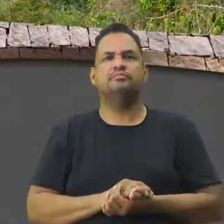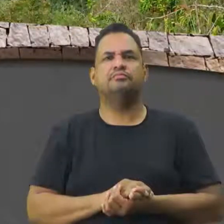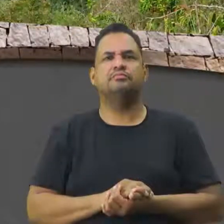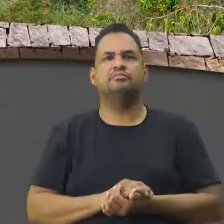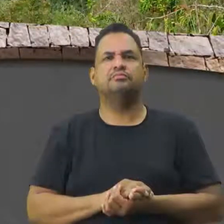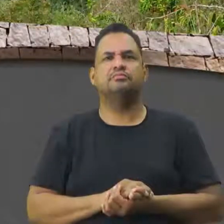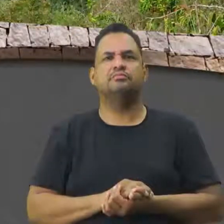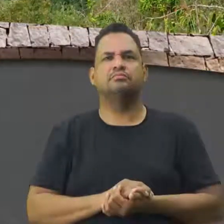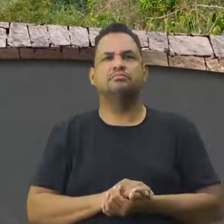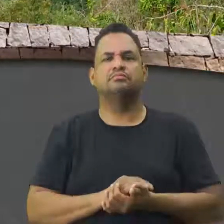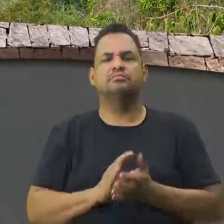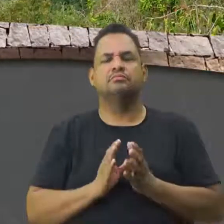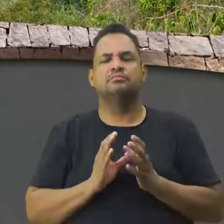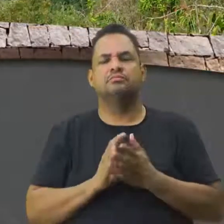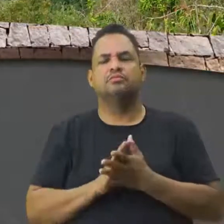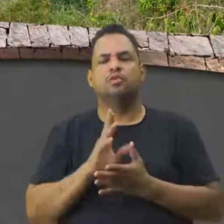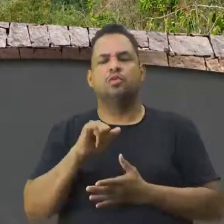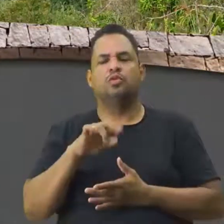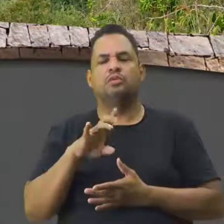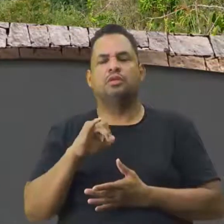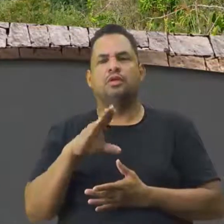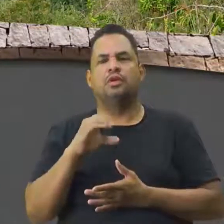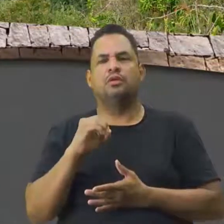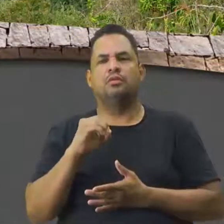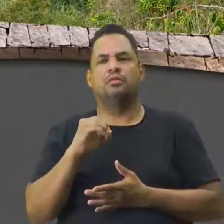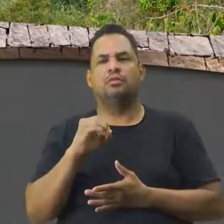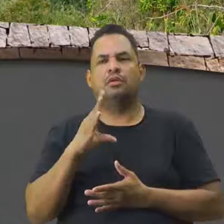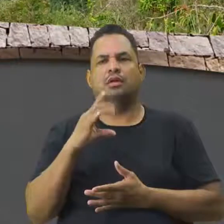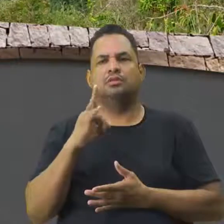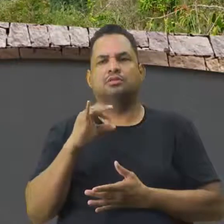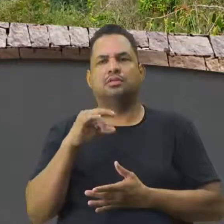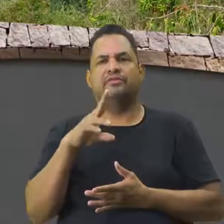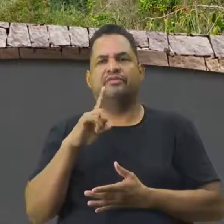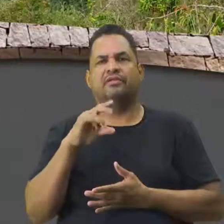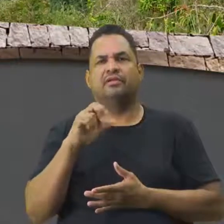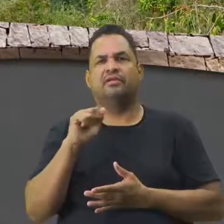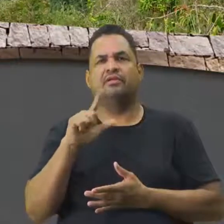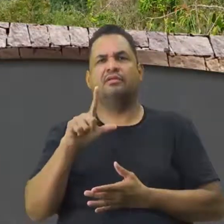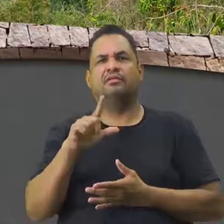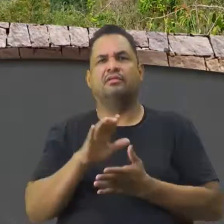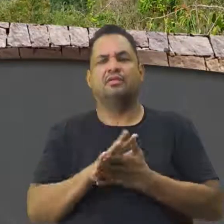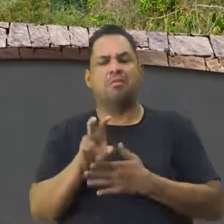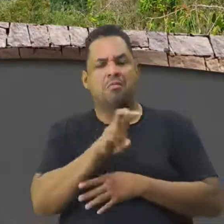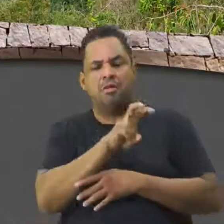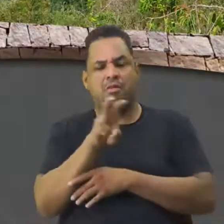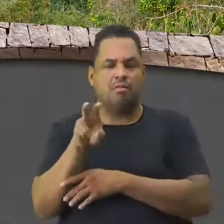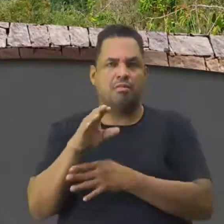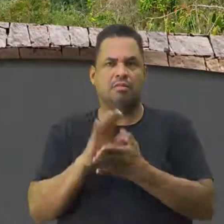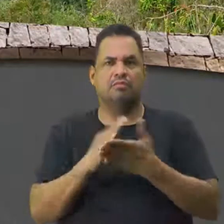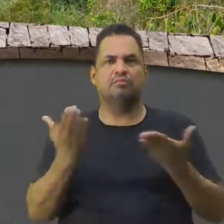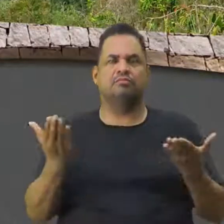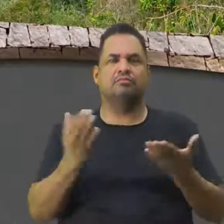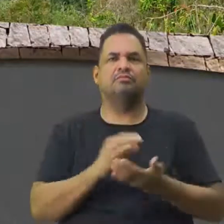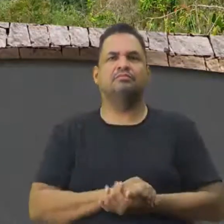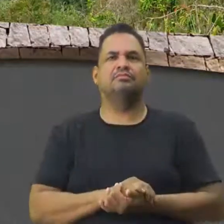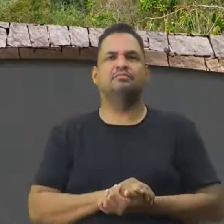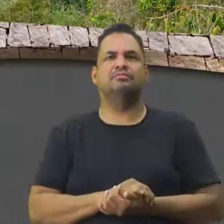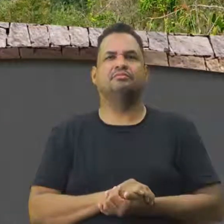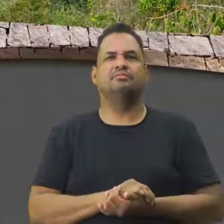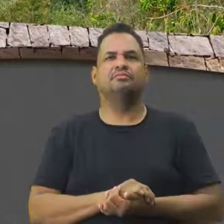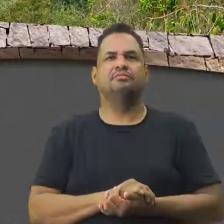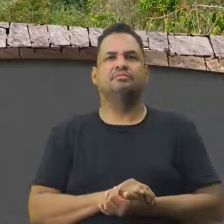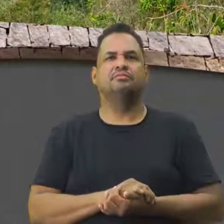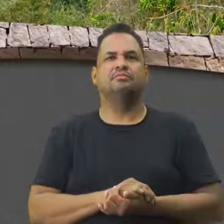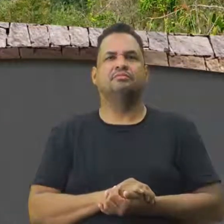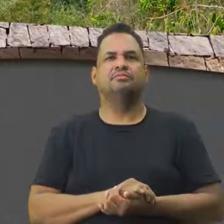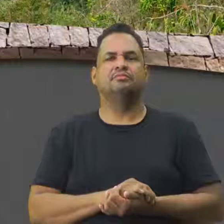União Cascavel. União Cascavel. Ah! Uma cobra. Isso foi o bote da cobra, tá?